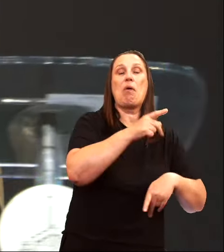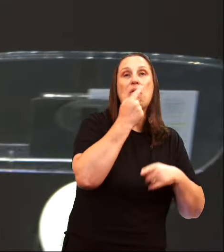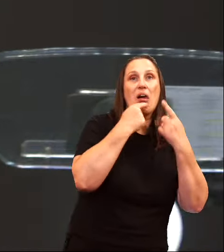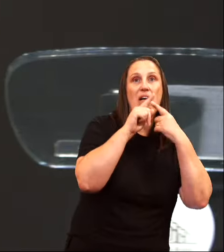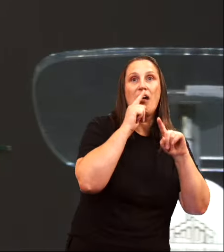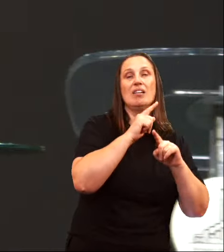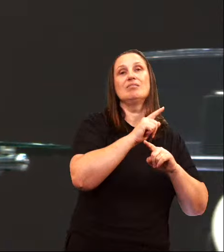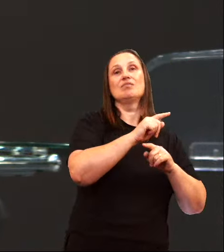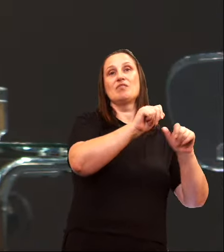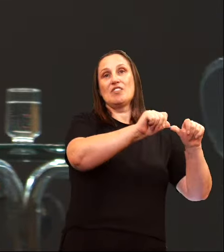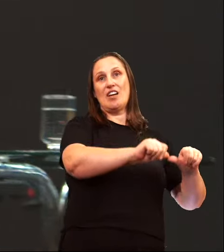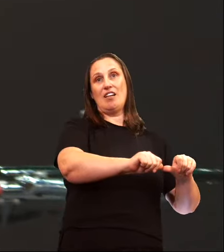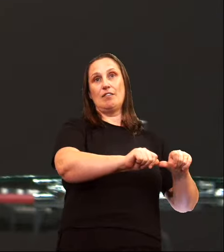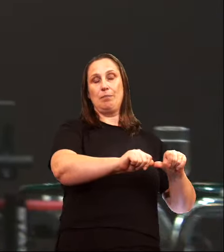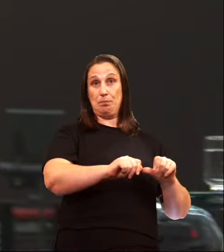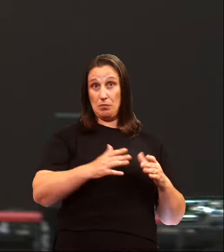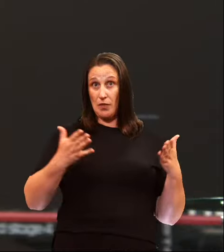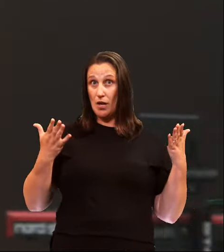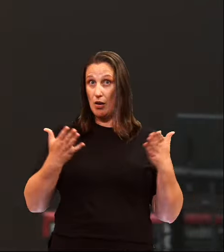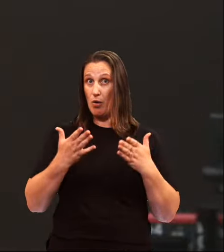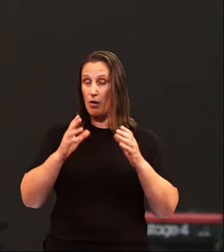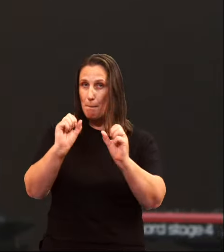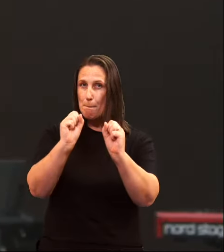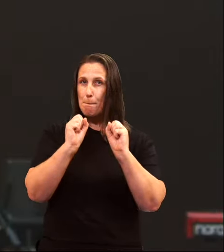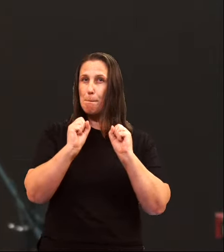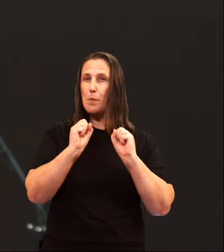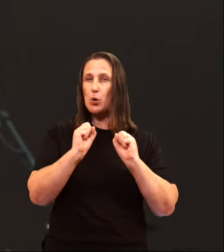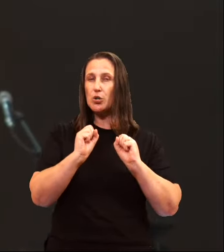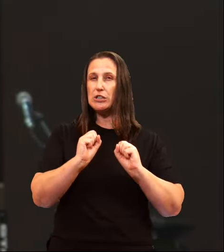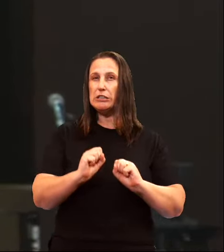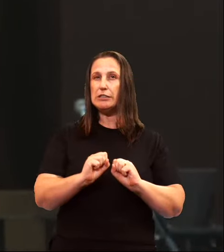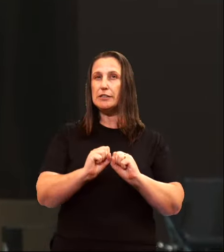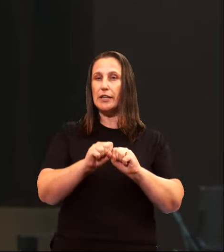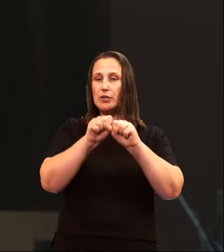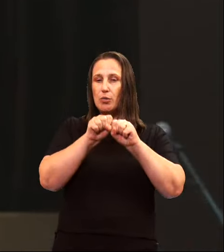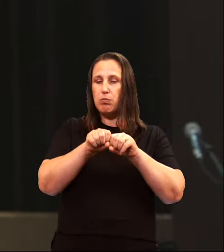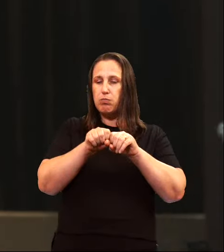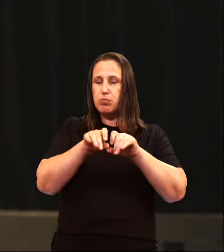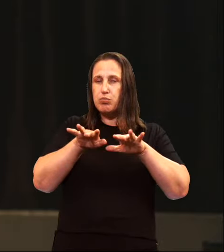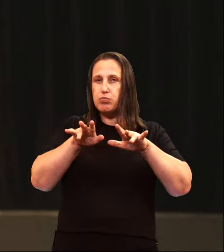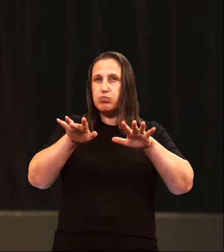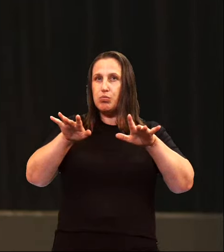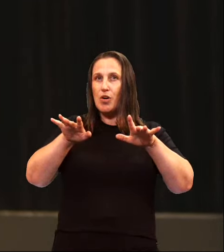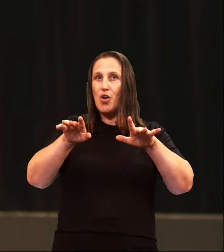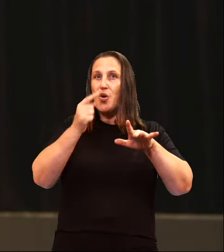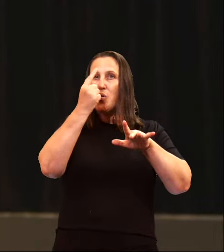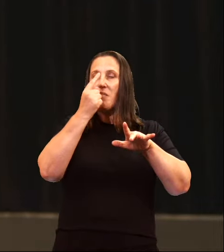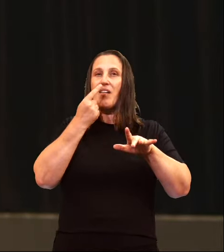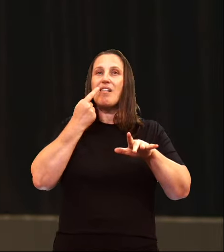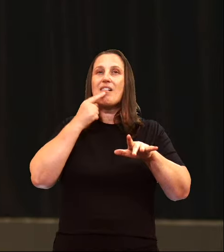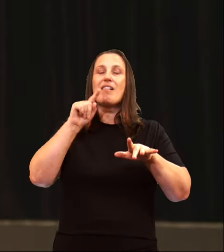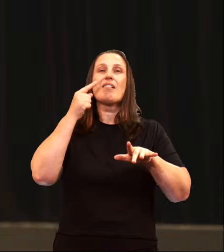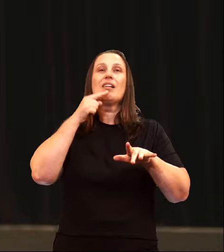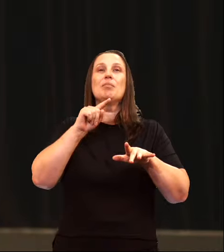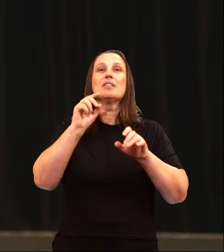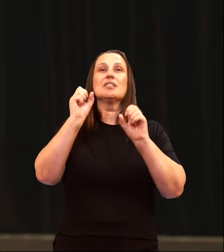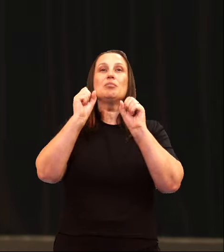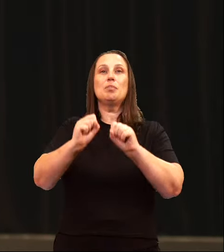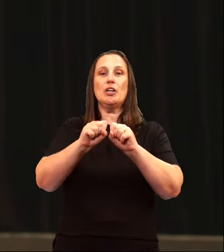Tá? Agora, olha o poder de progressão. Uma reclamação, como ela